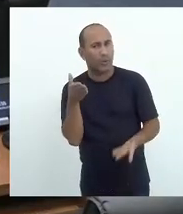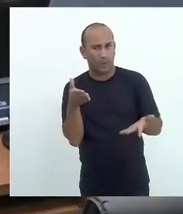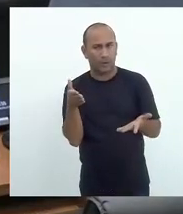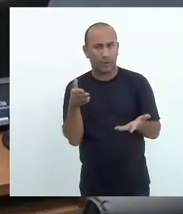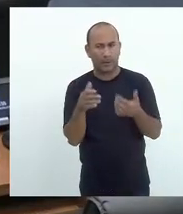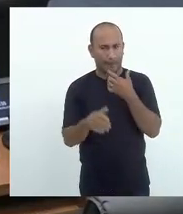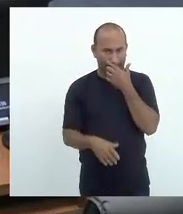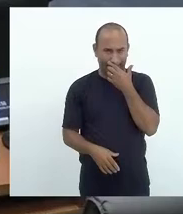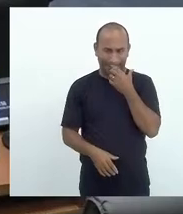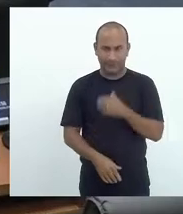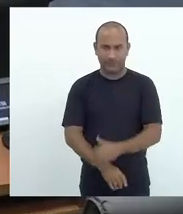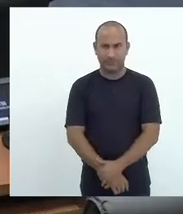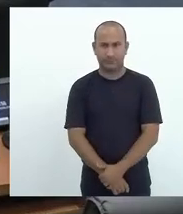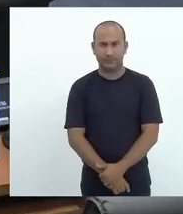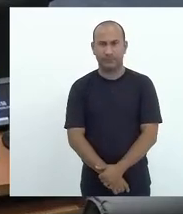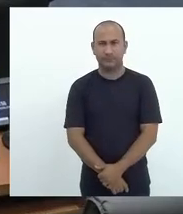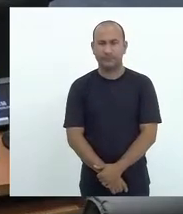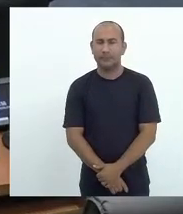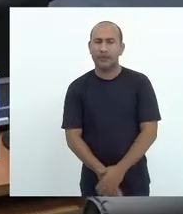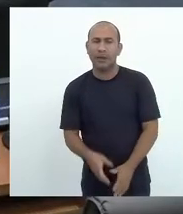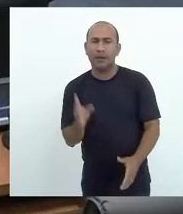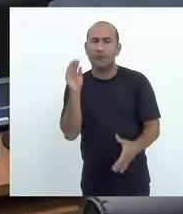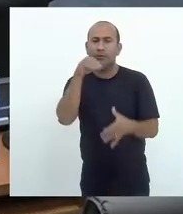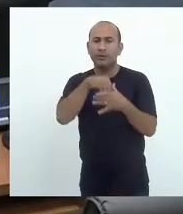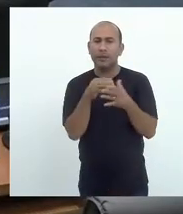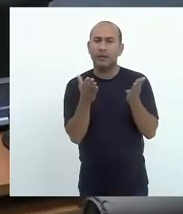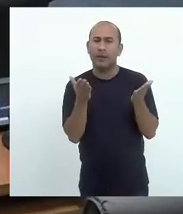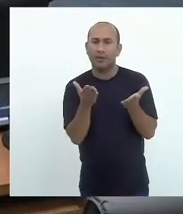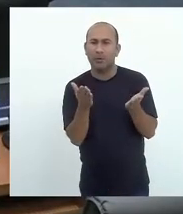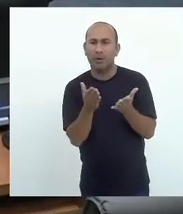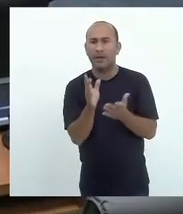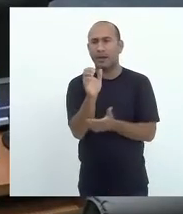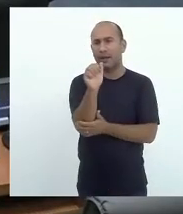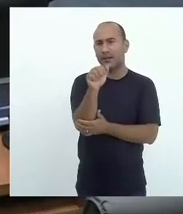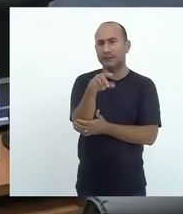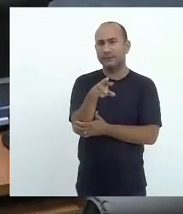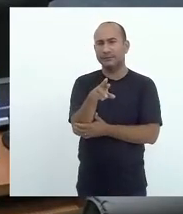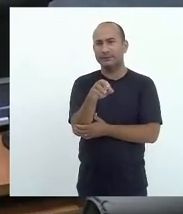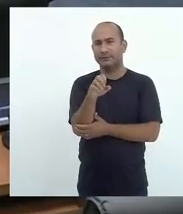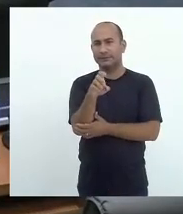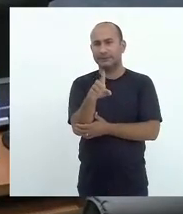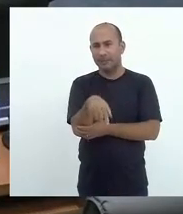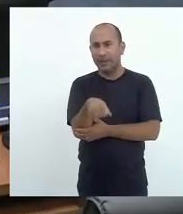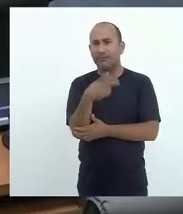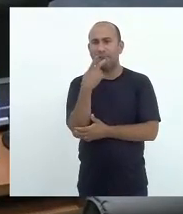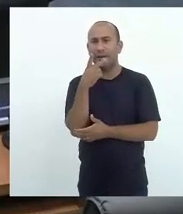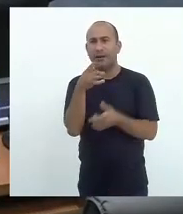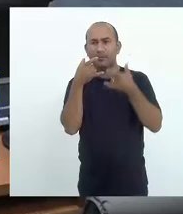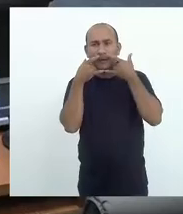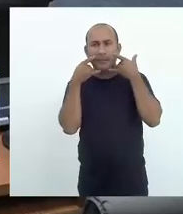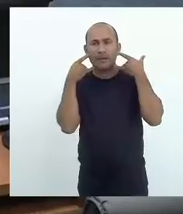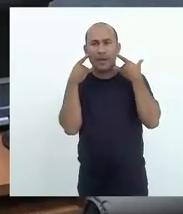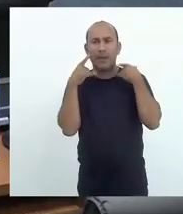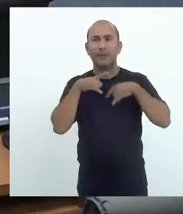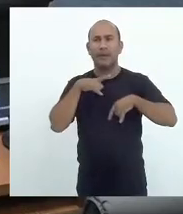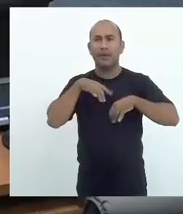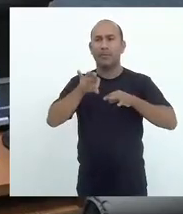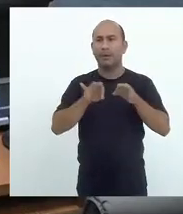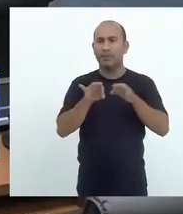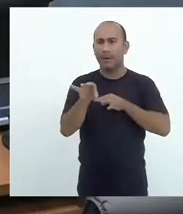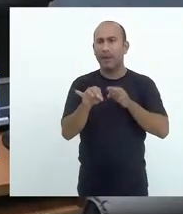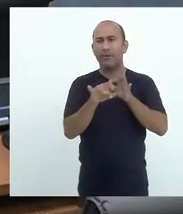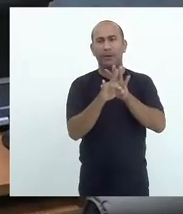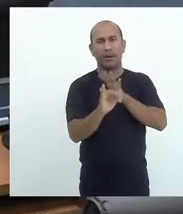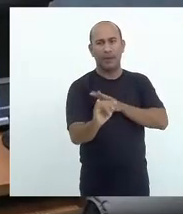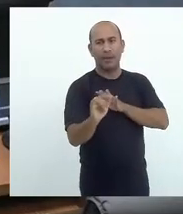Presidente, foi votado agora o projeto do André Siciliano sobre a questão das máscaras, só que está tramitando um projeto meu sobre o mesmo